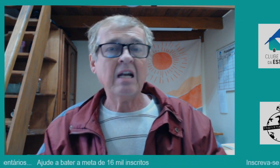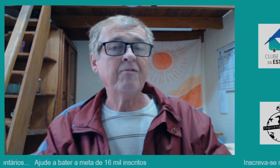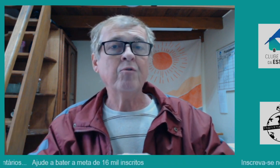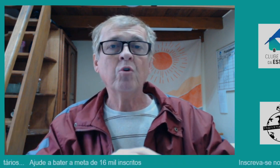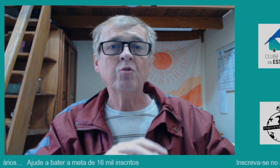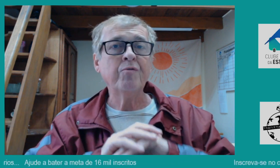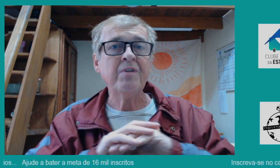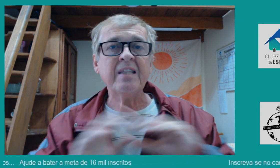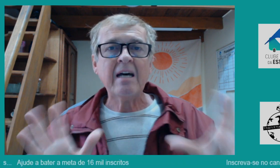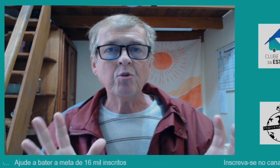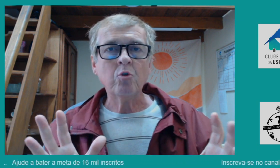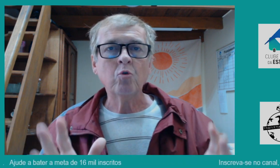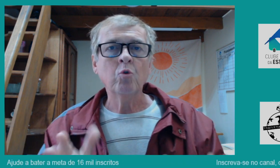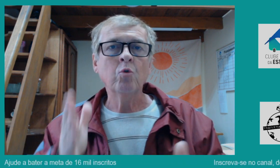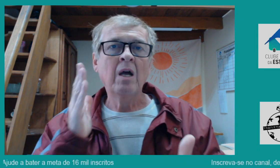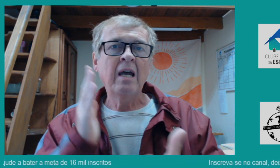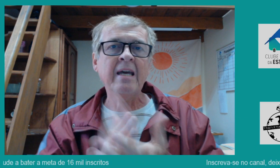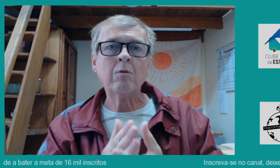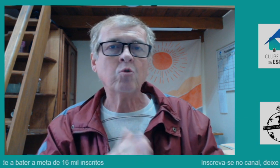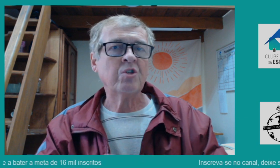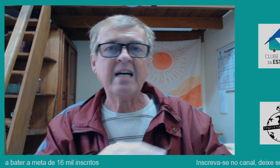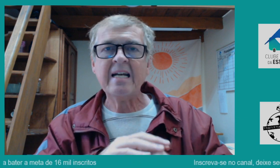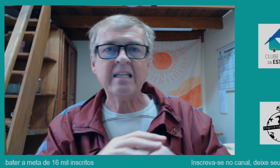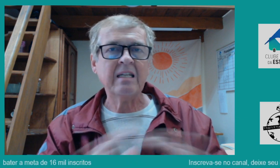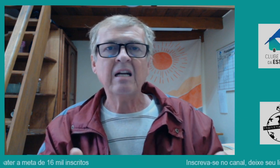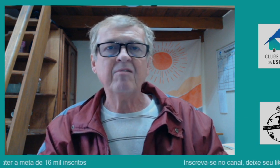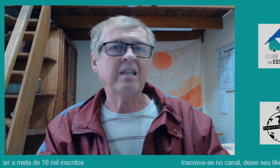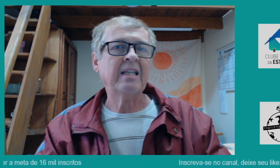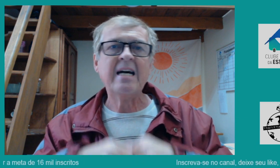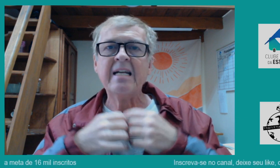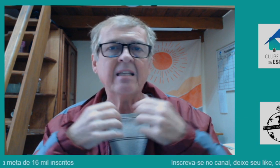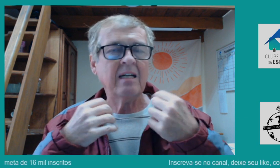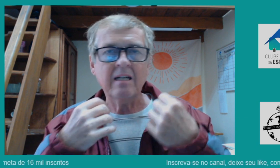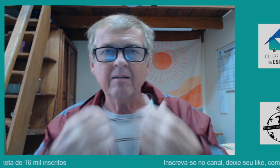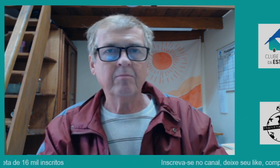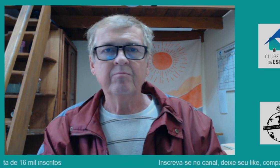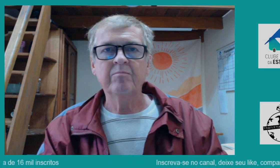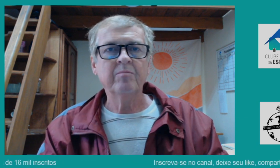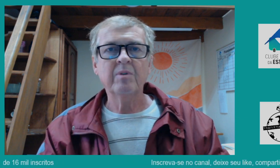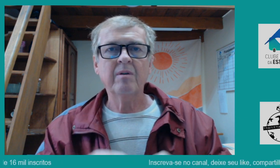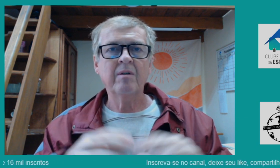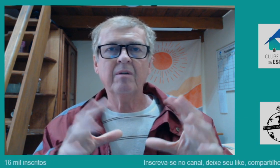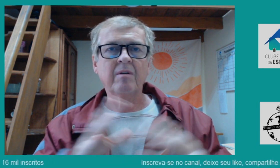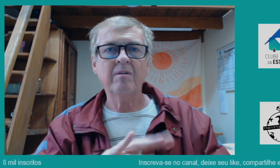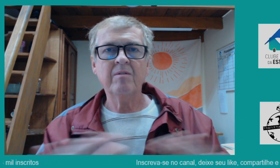final do treino se ela for no final de tudo recusada engavetada